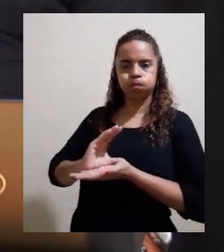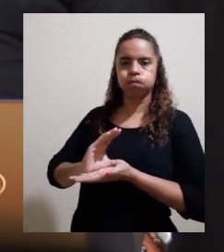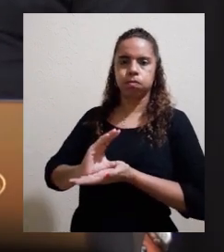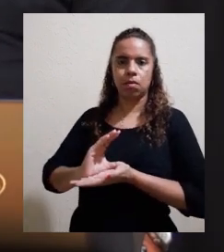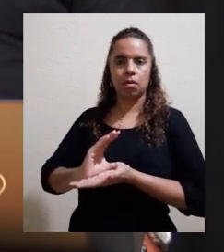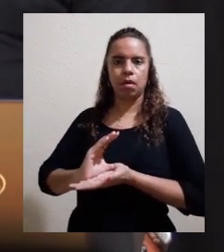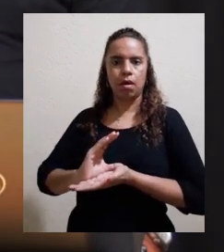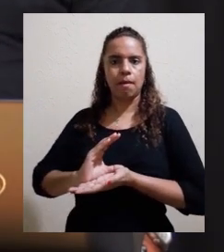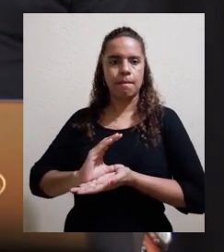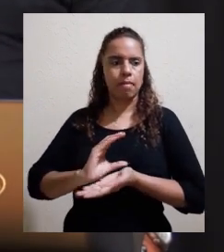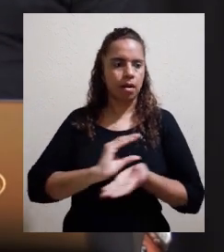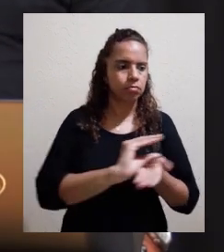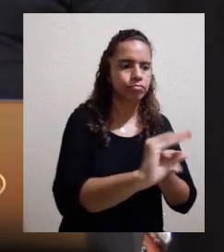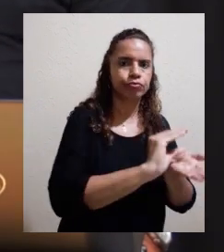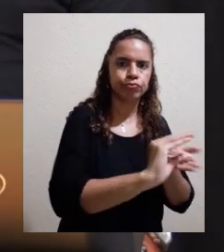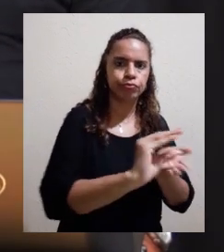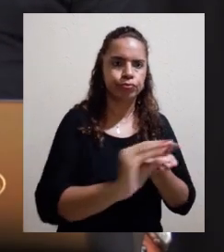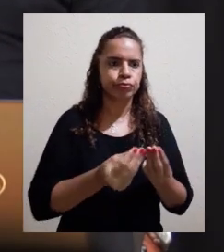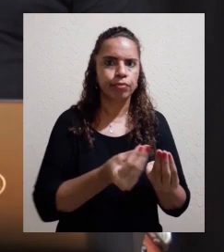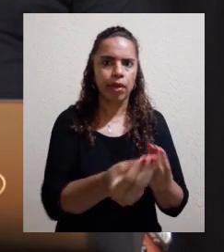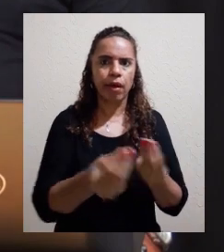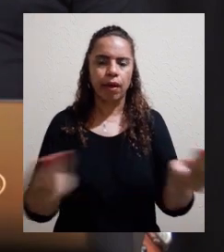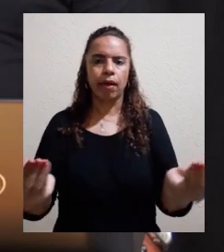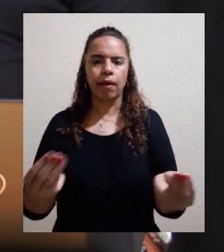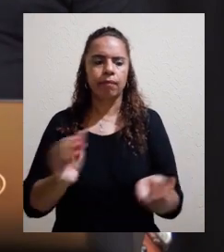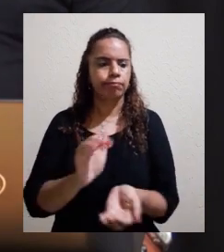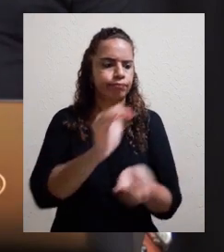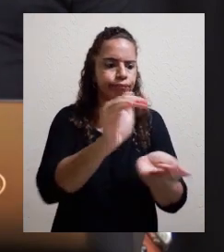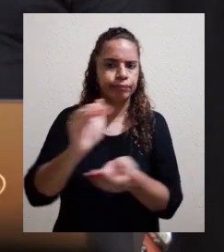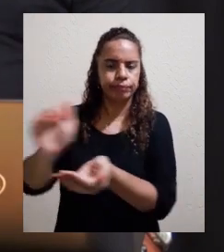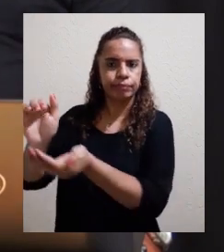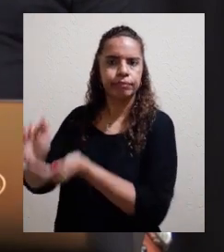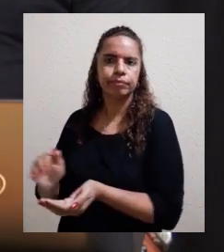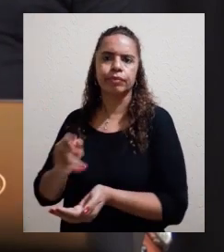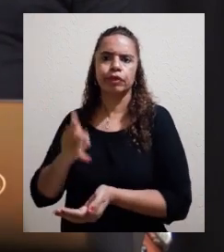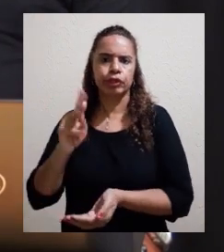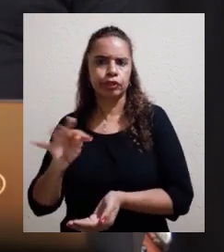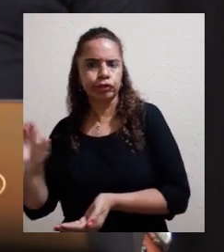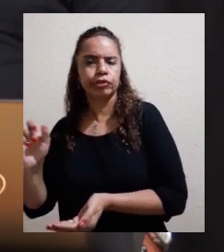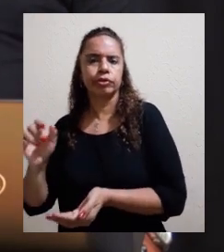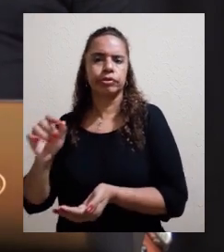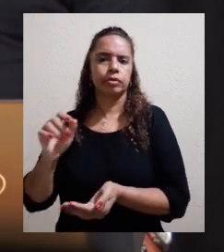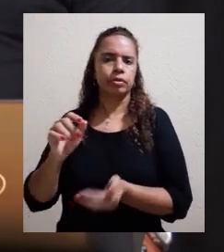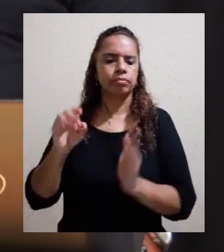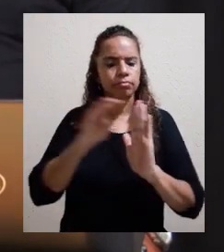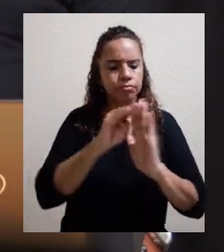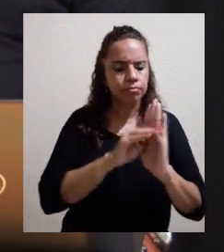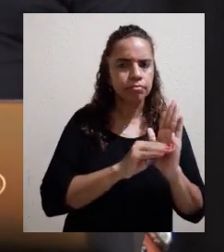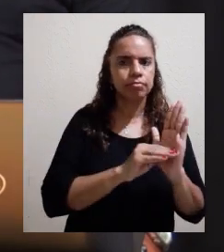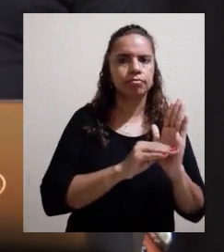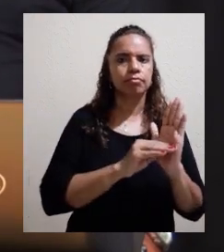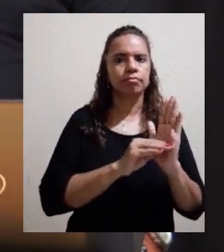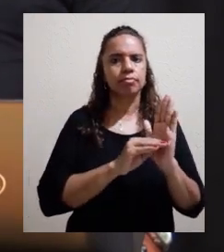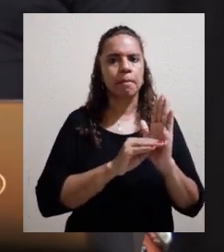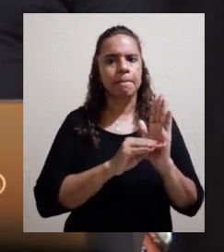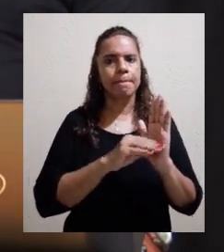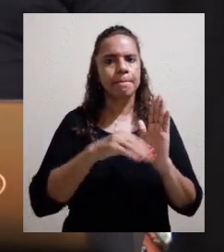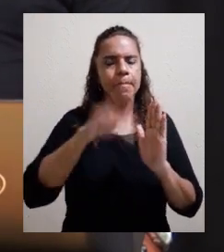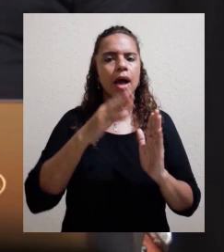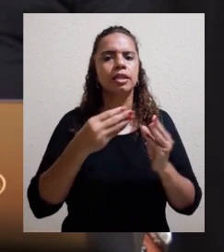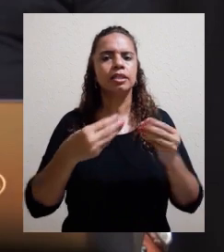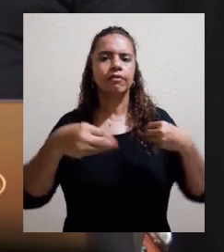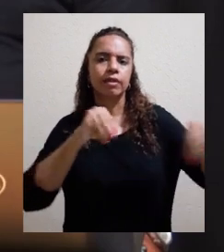suficiente para abastecer as nossas unidades de saúde com testes e a gente pudesse seguir protocolos um pouquinho menos rígidos do ponto de